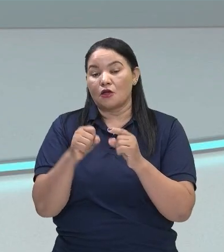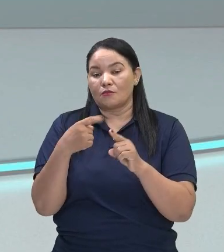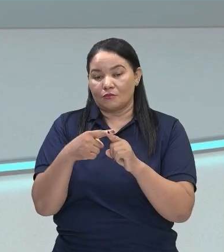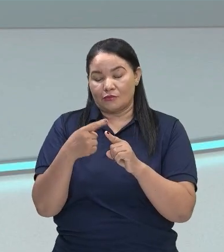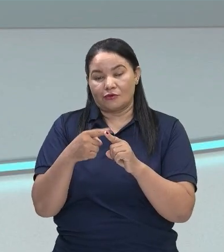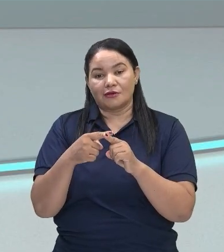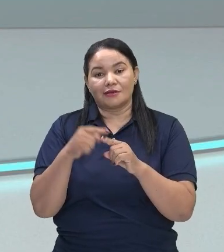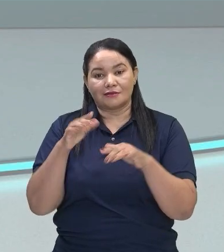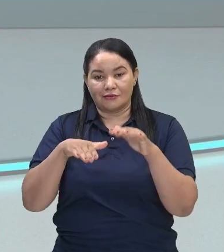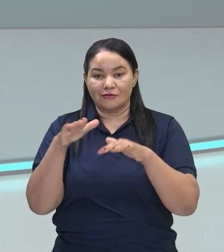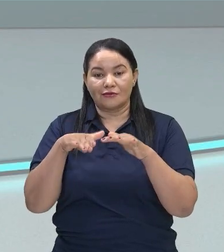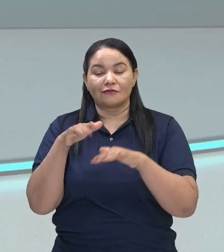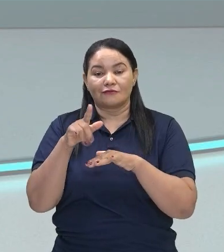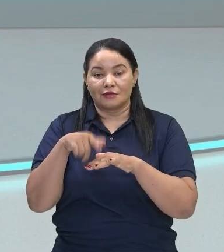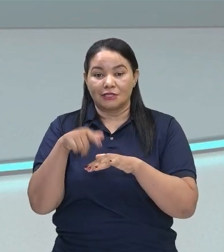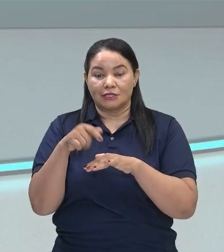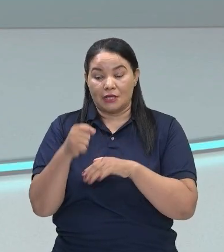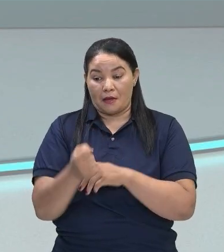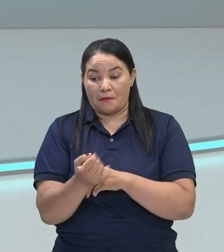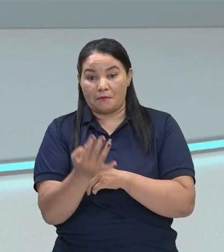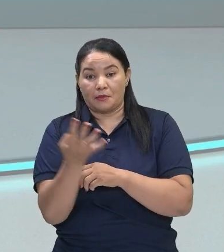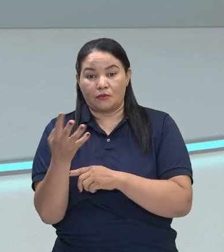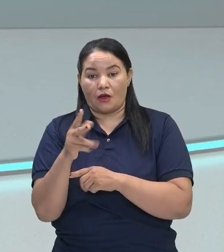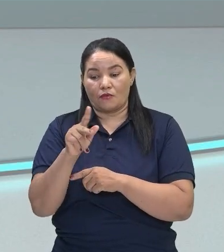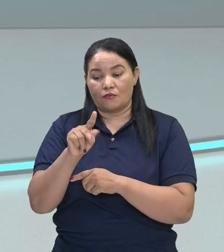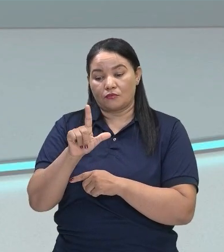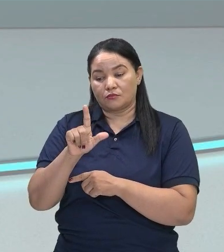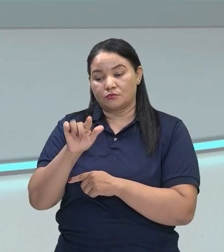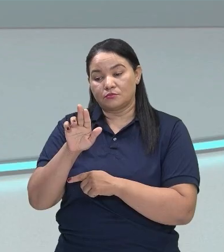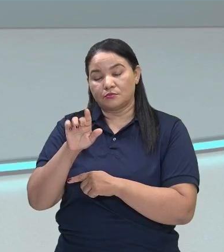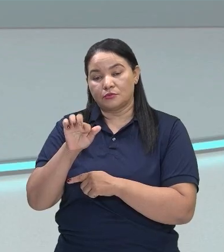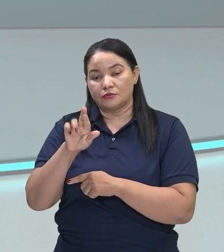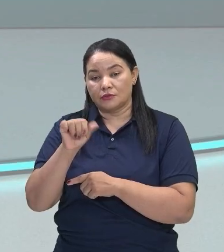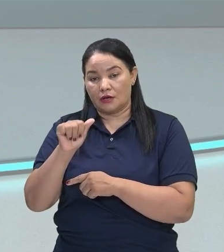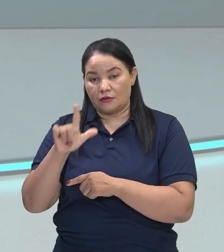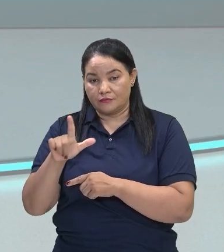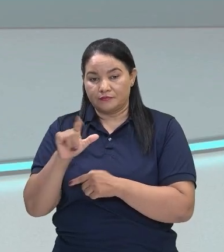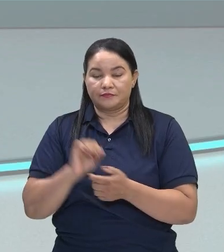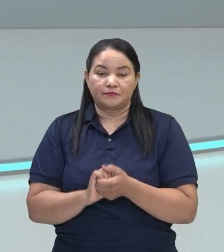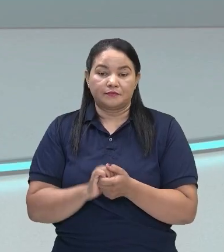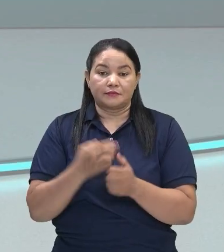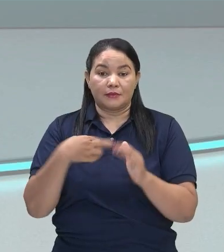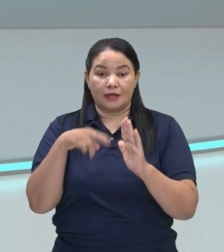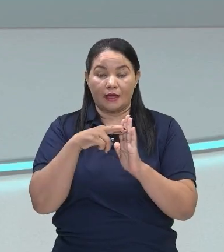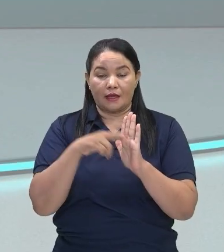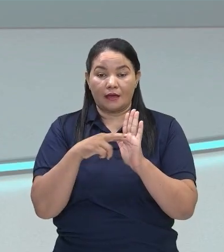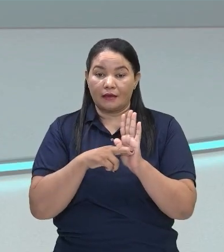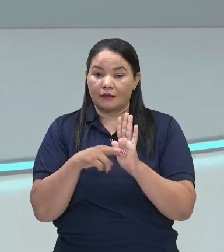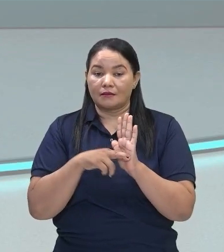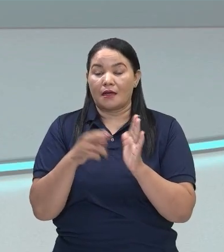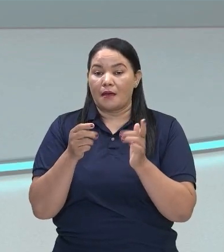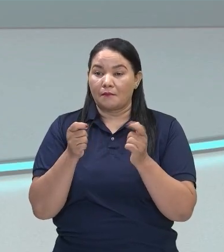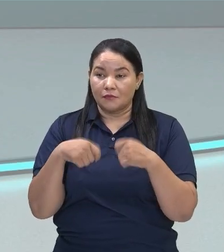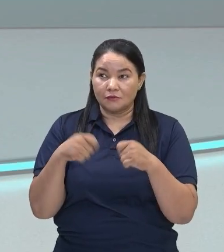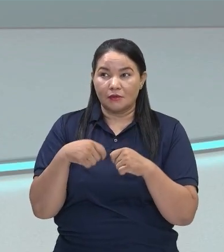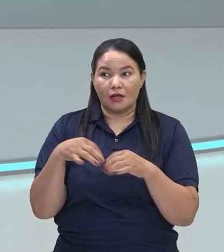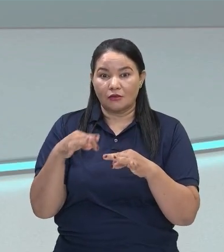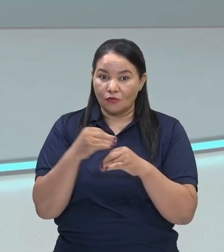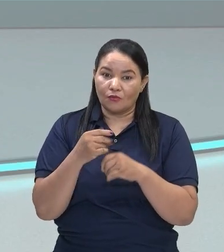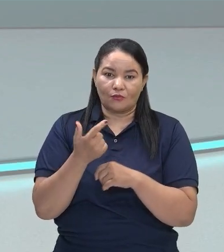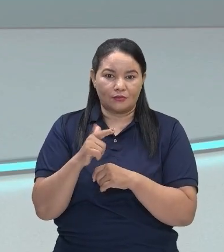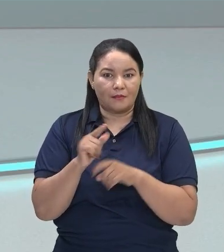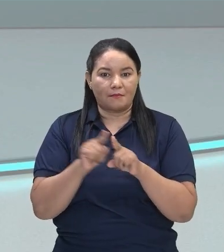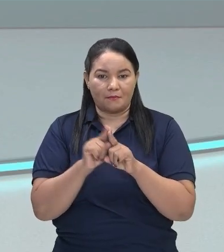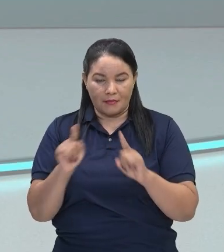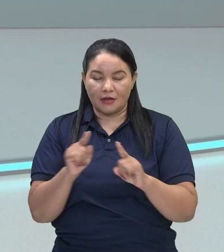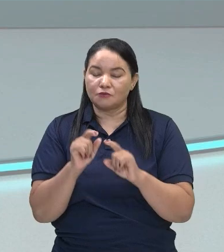seja um plural. Não se esgotam aqui, né? Nessa regra aqui não esgota todas as possibilidades, tá? Há formações